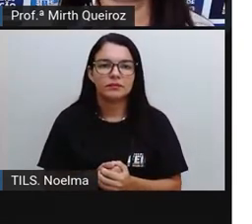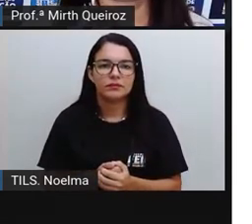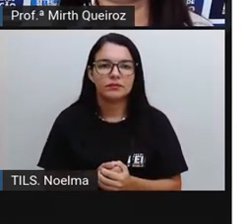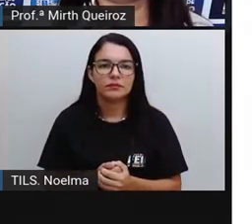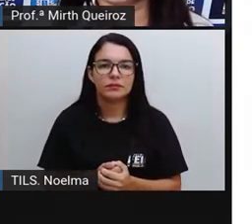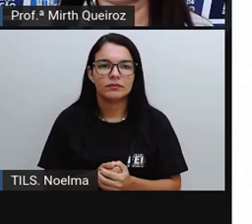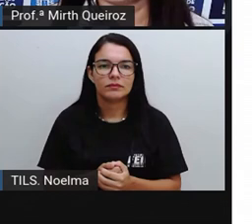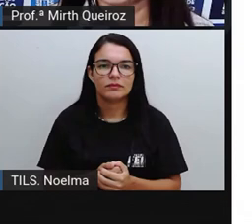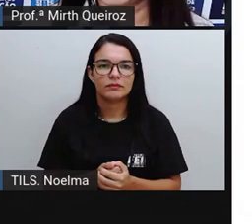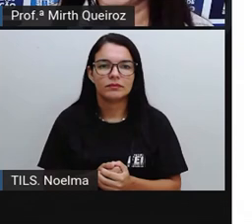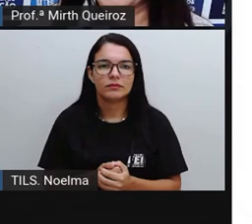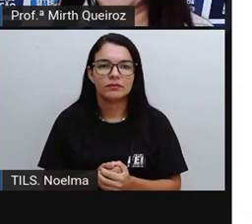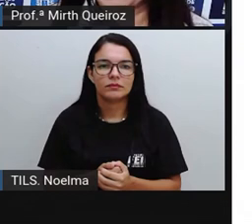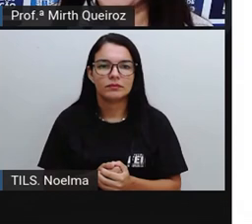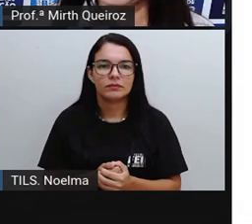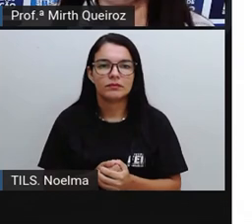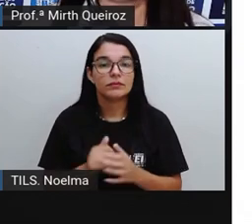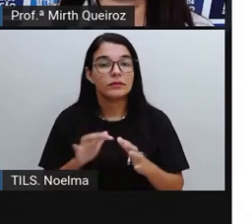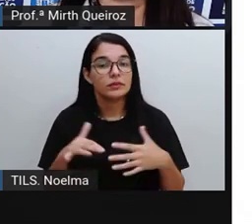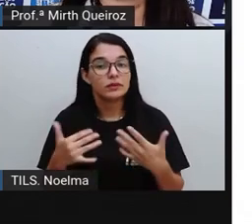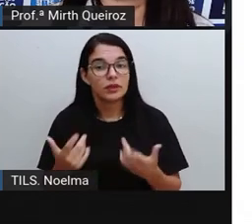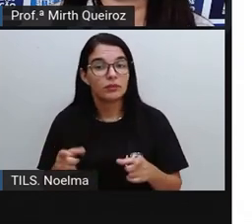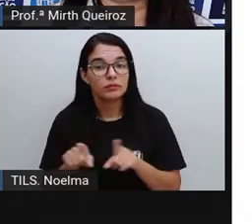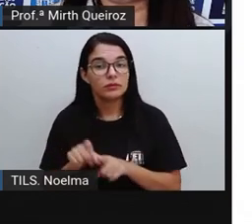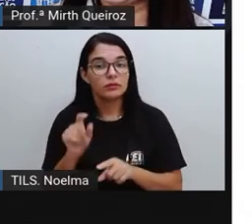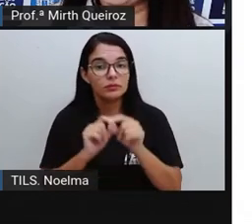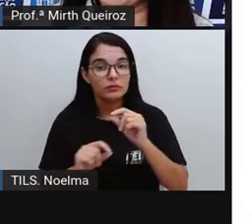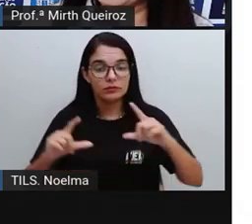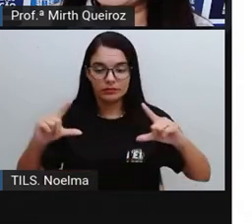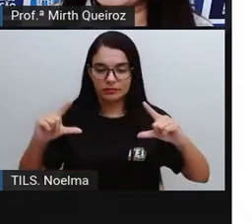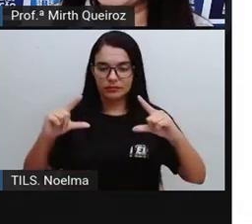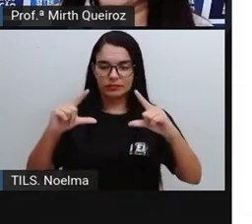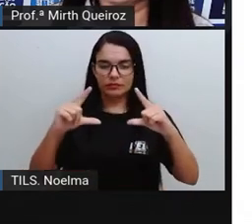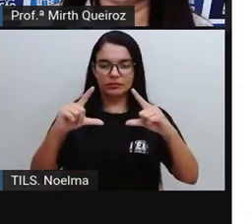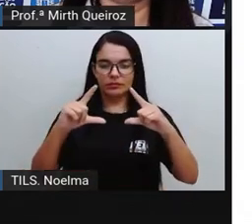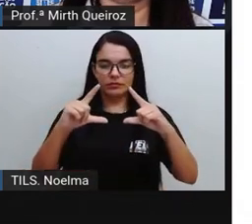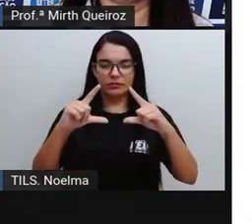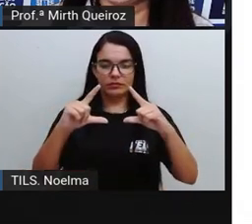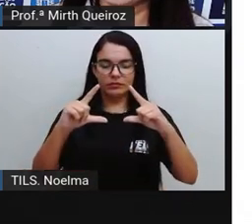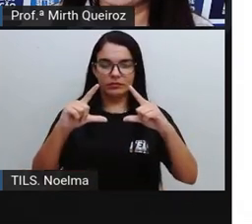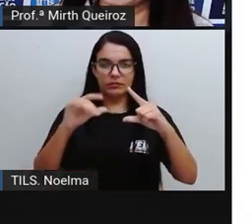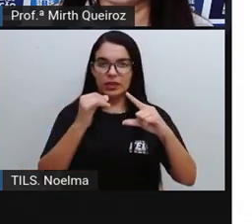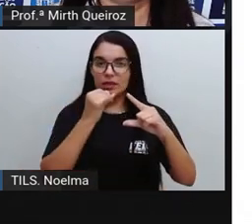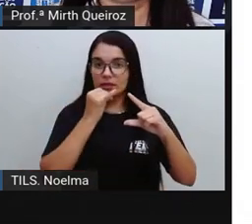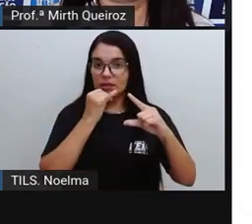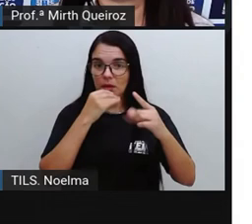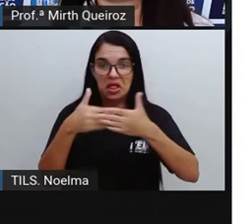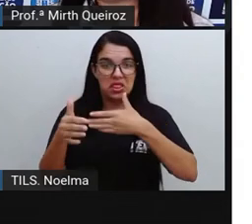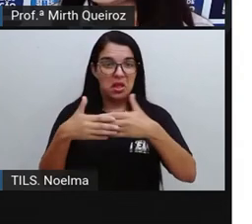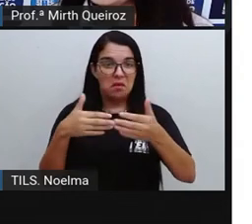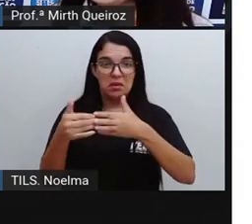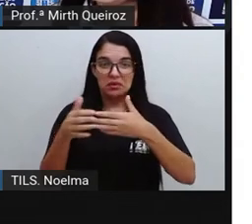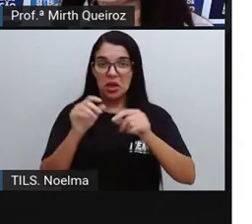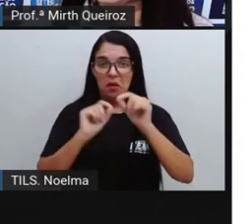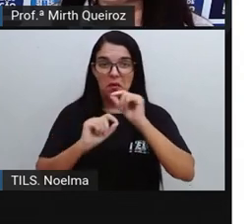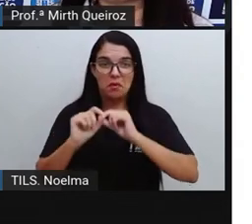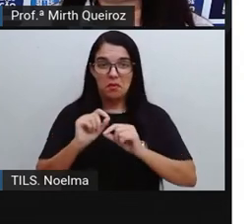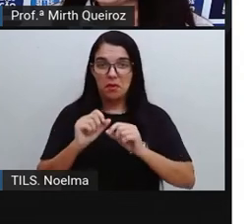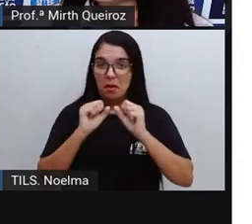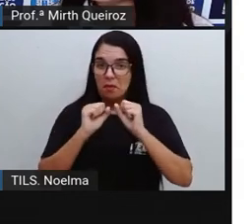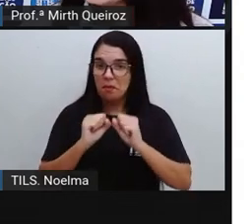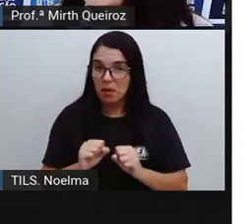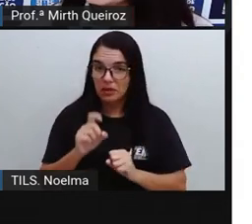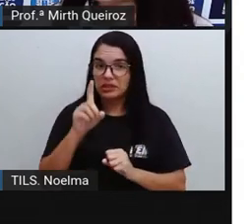Assim, um trapézio, por exemplo, independente da posição que ele ocupe, ele vai ser um polígono